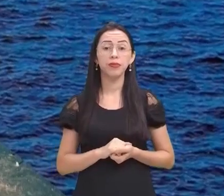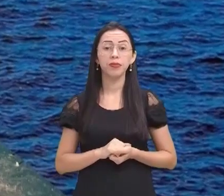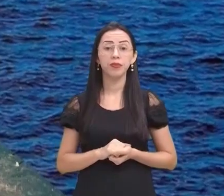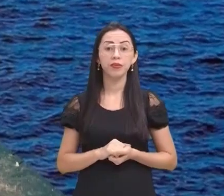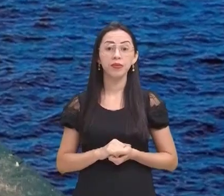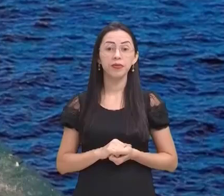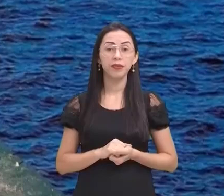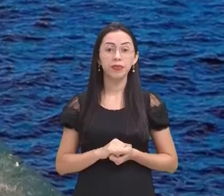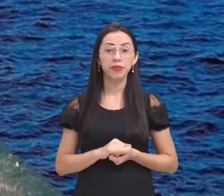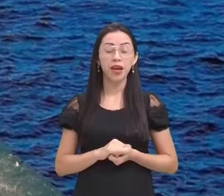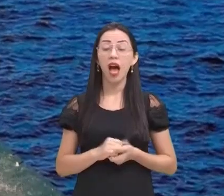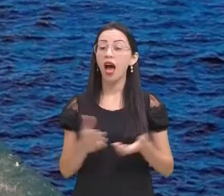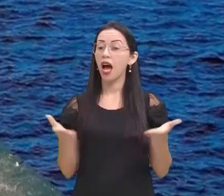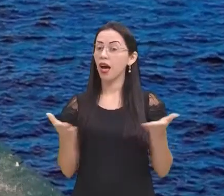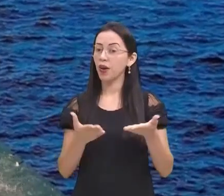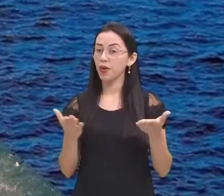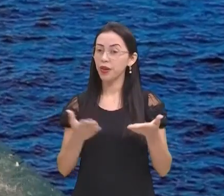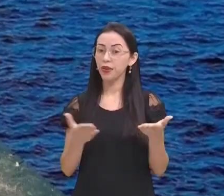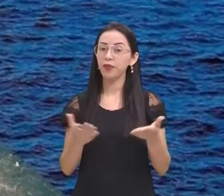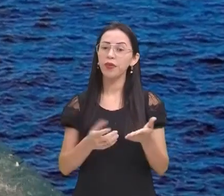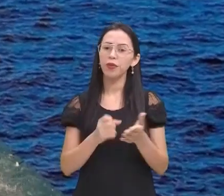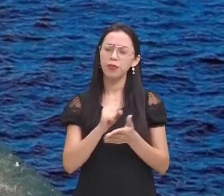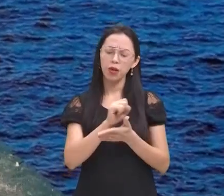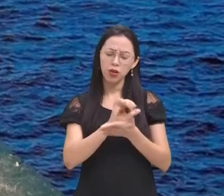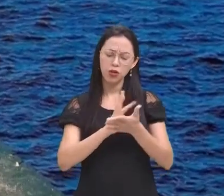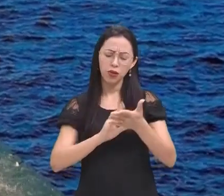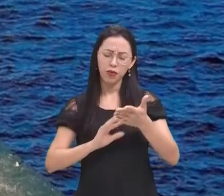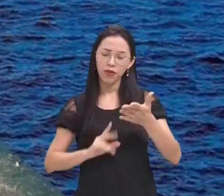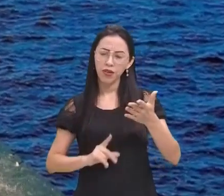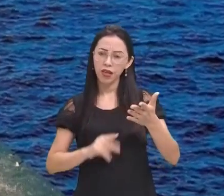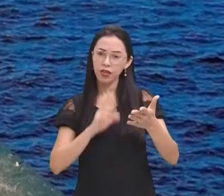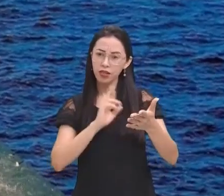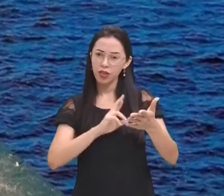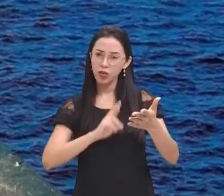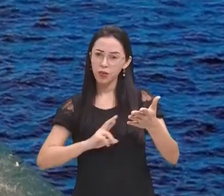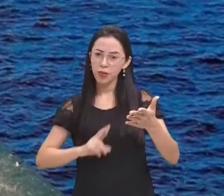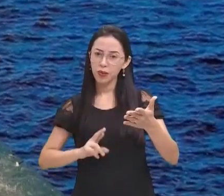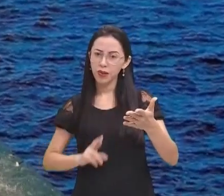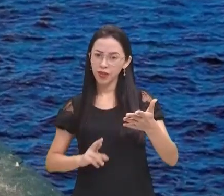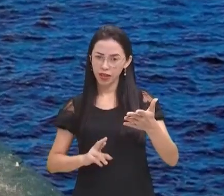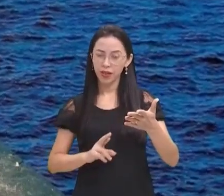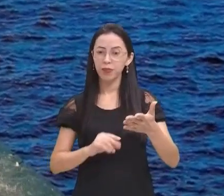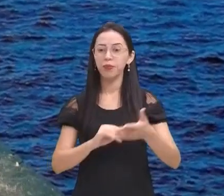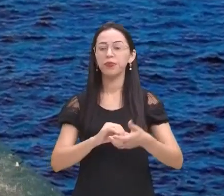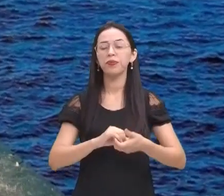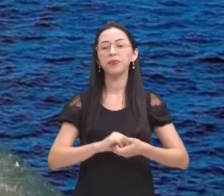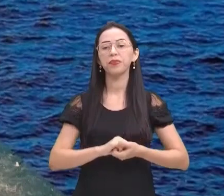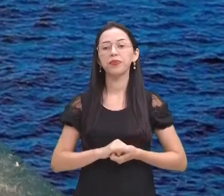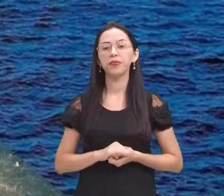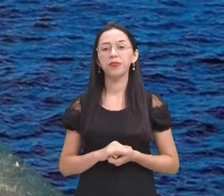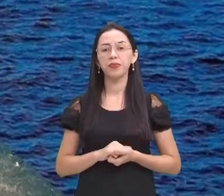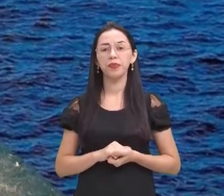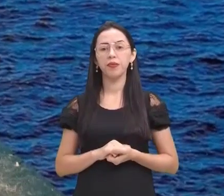De exercitar tudo aquilo que nós já conseguimos exercitar. Então vamos lá para a nossa